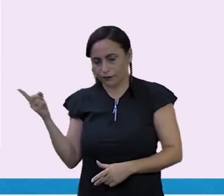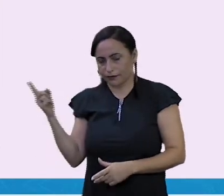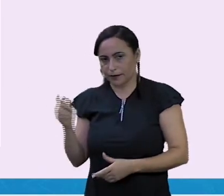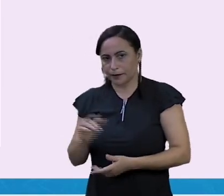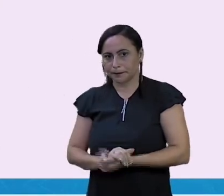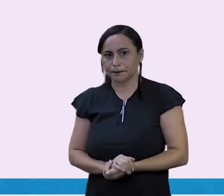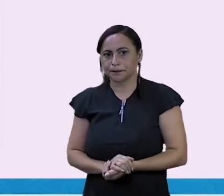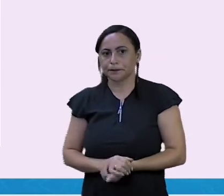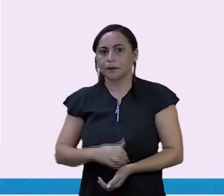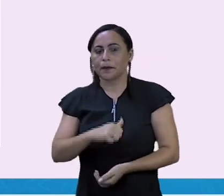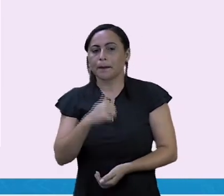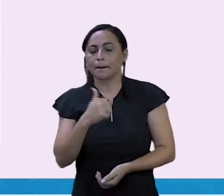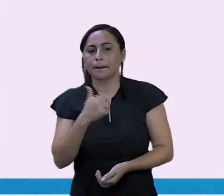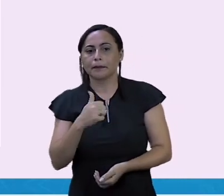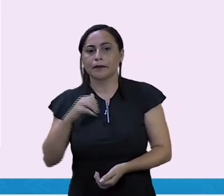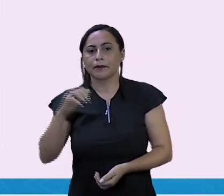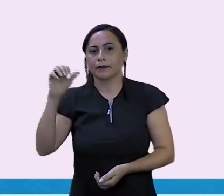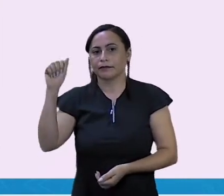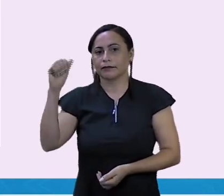Acender com C.